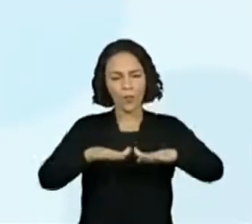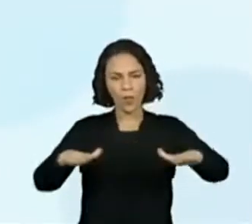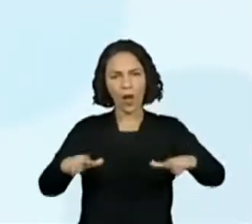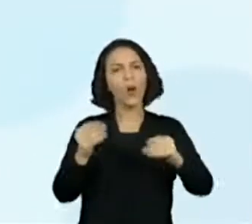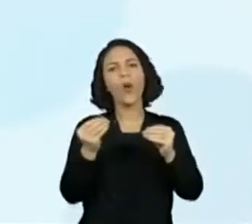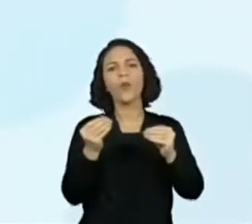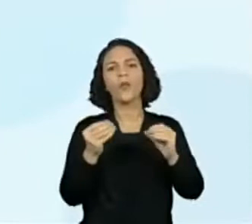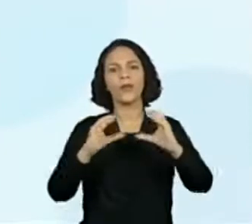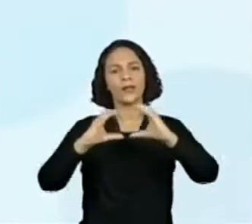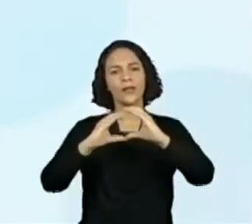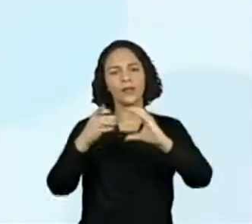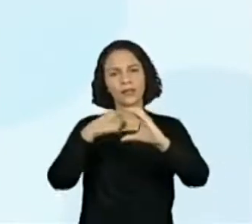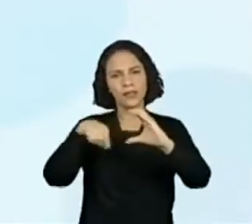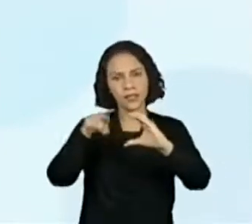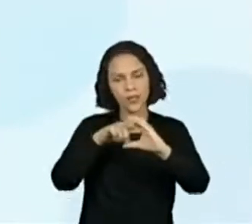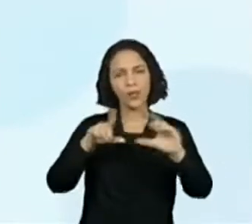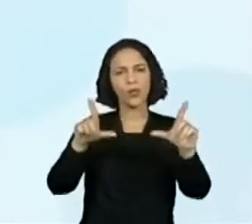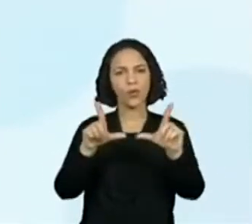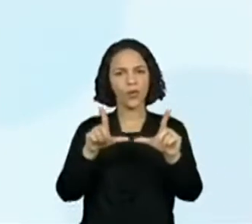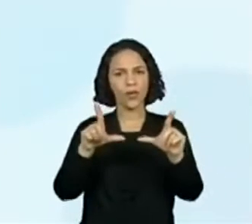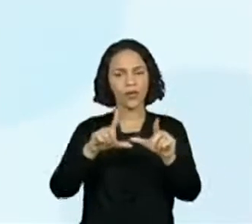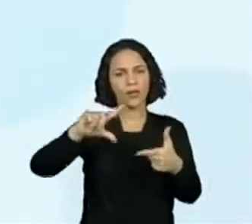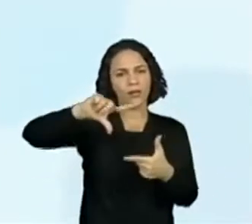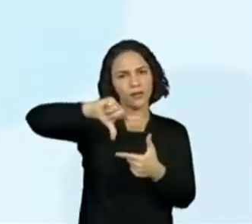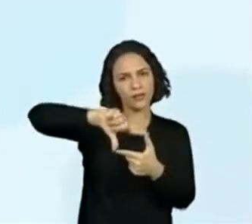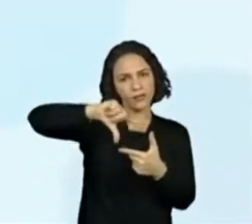desenhos apresentados em diferentes